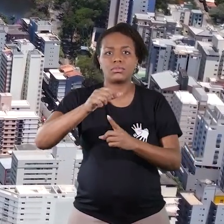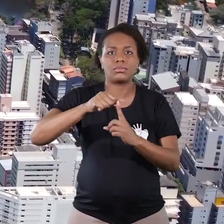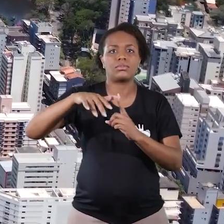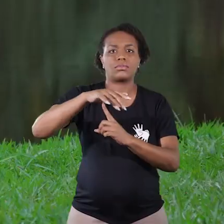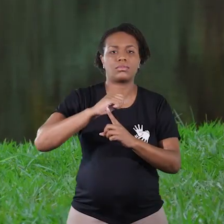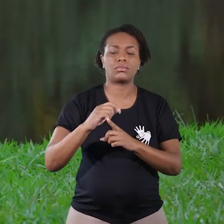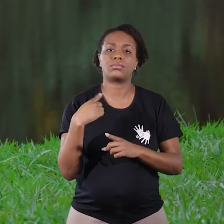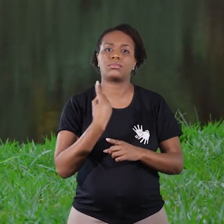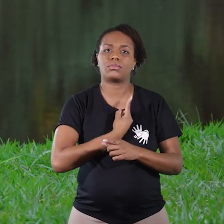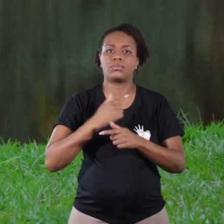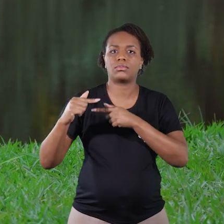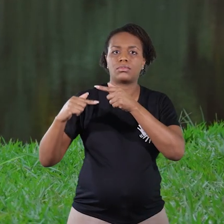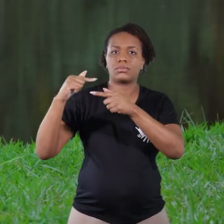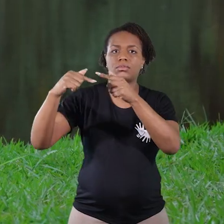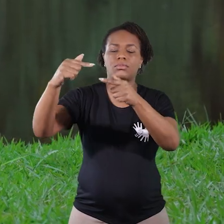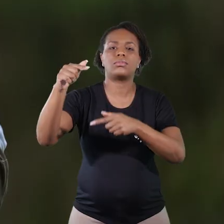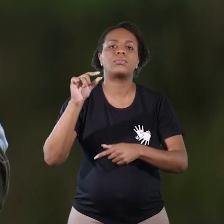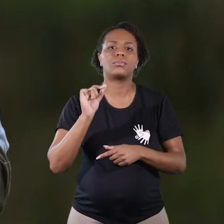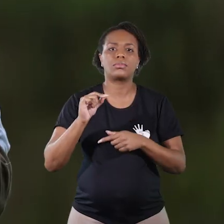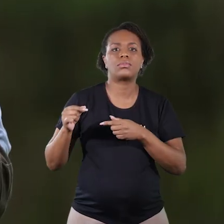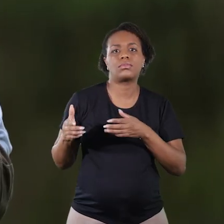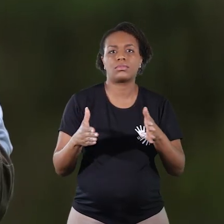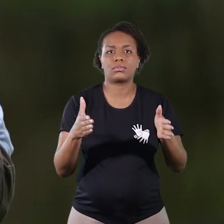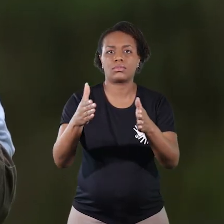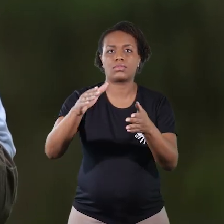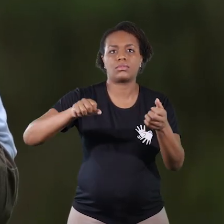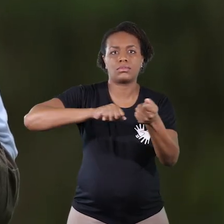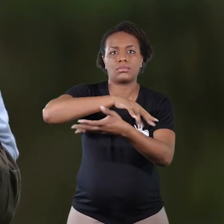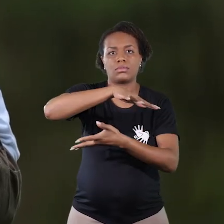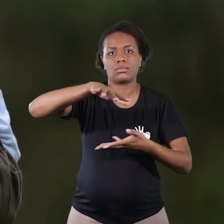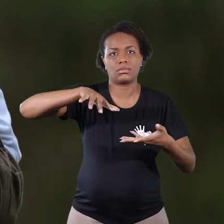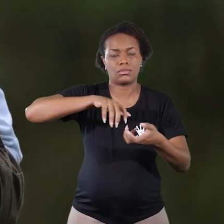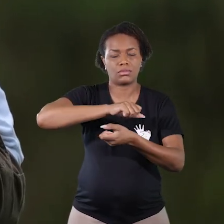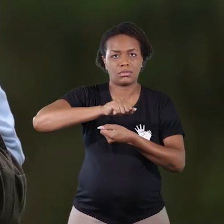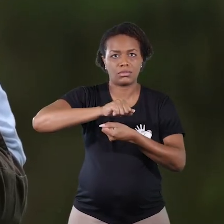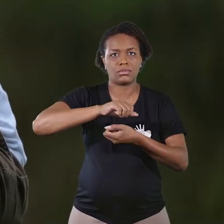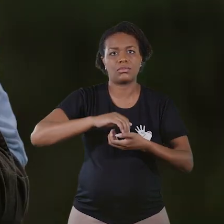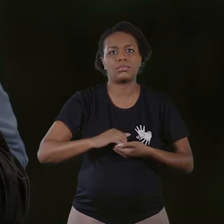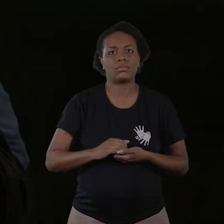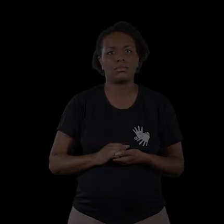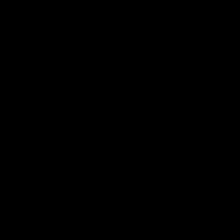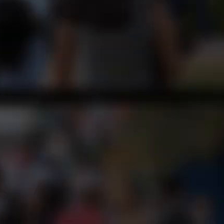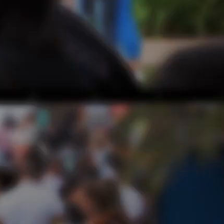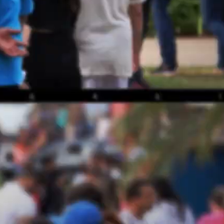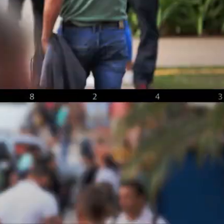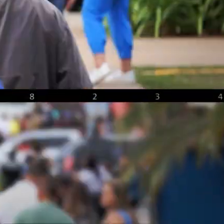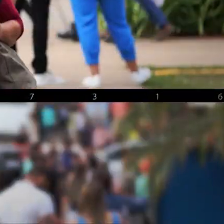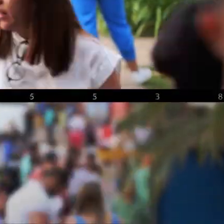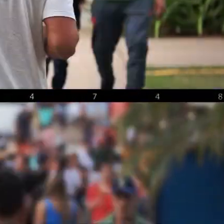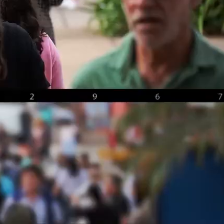justiça social também para a nossa geração. Esse, para nós, é o caminho da sustentabilidade.